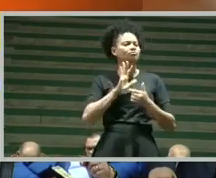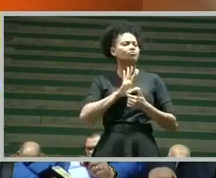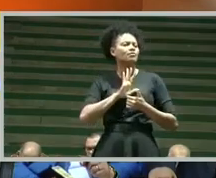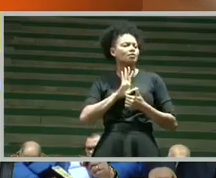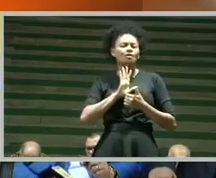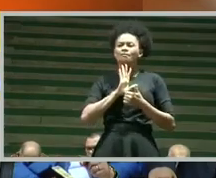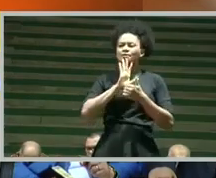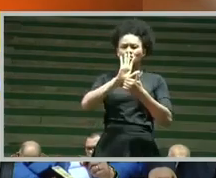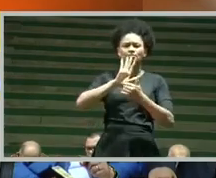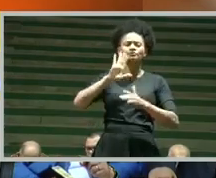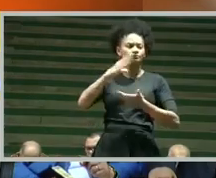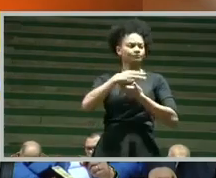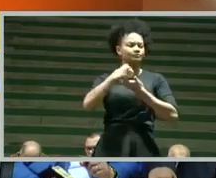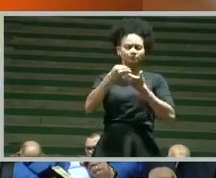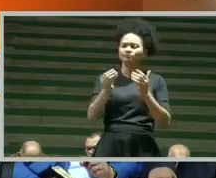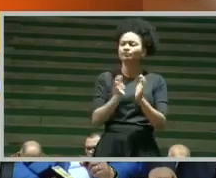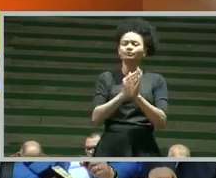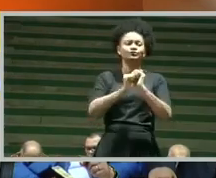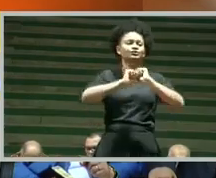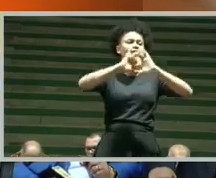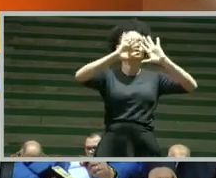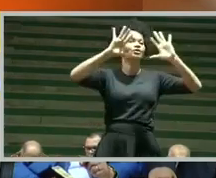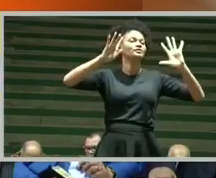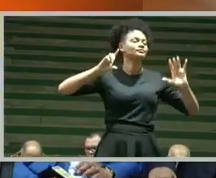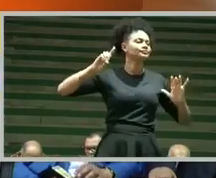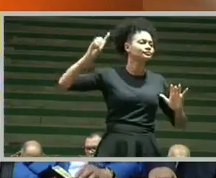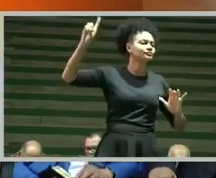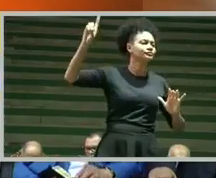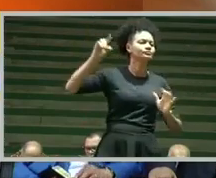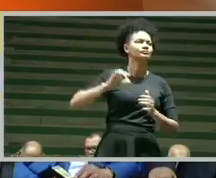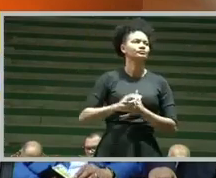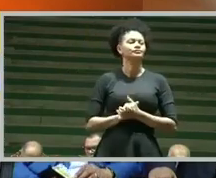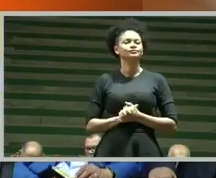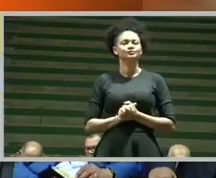manifeste dizendo glória a Deus.